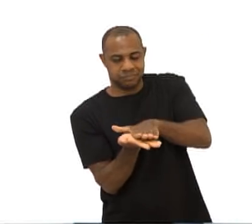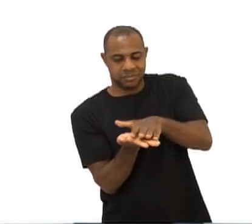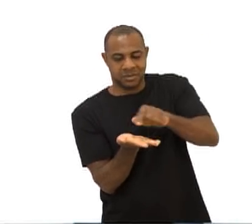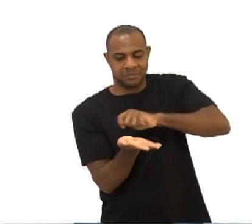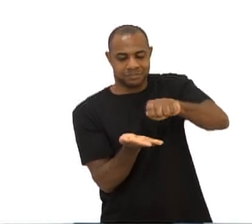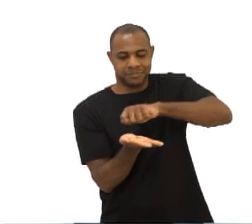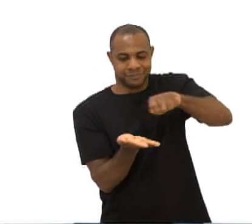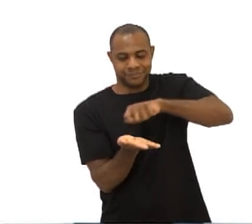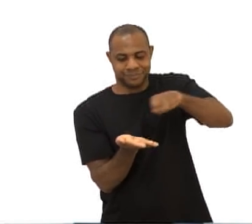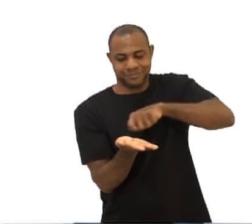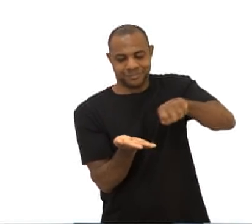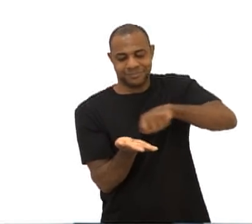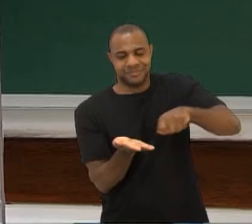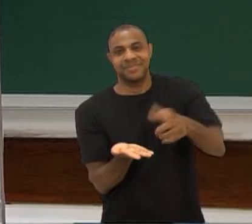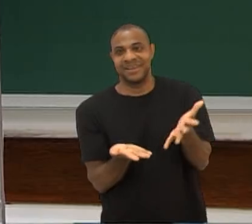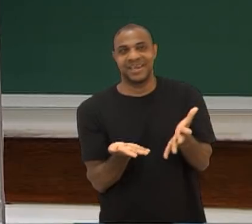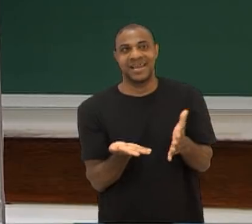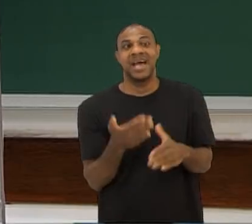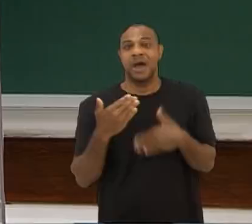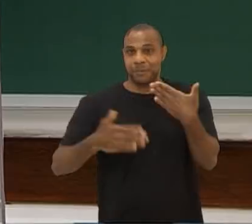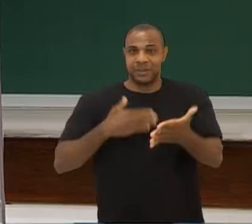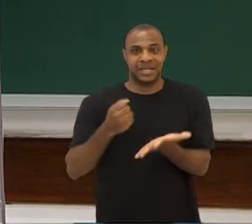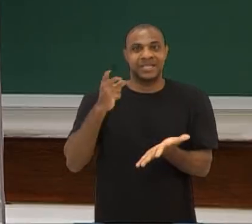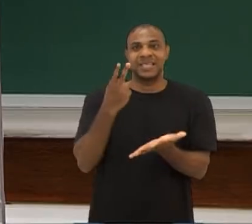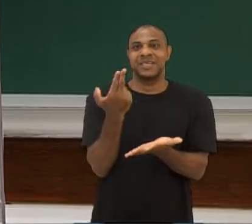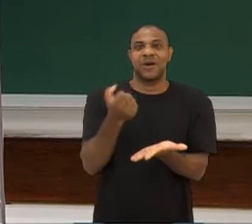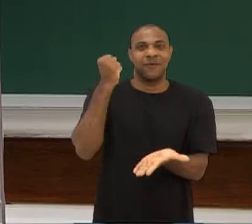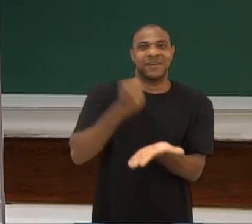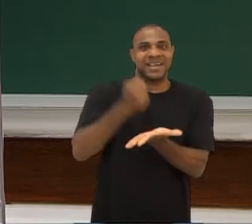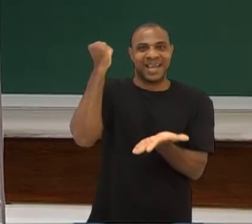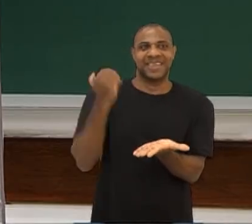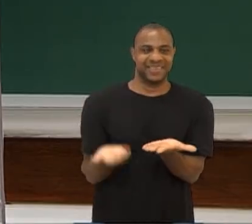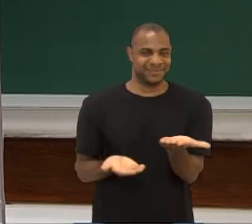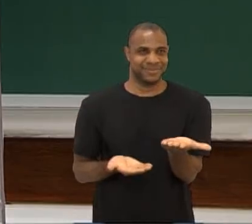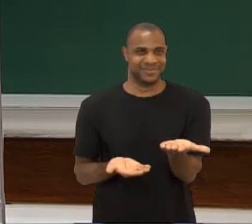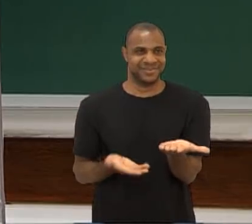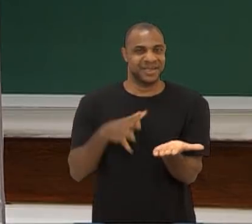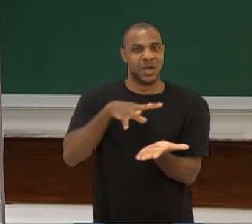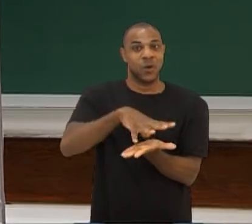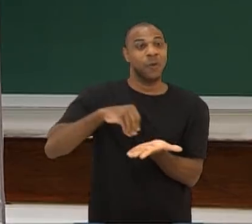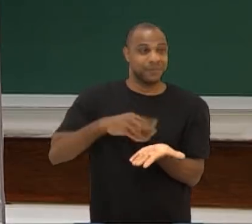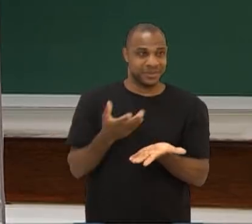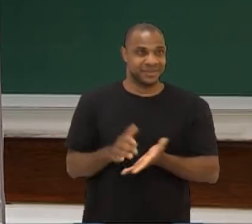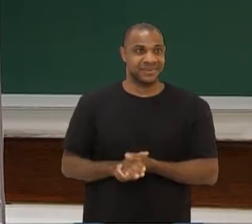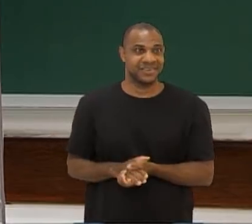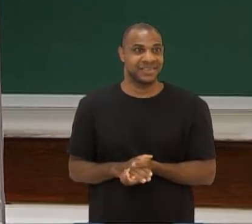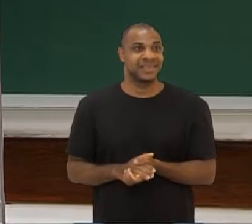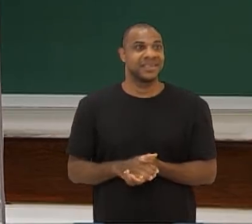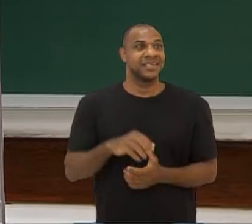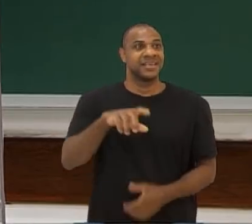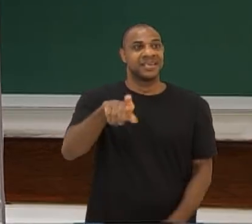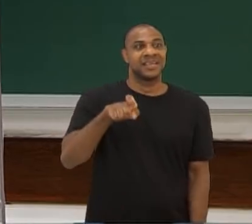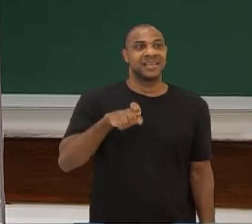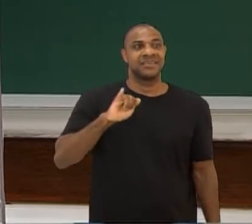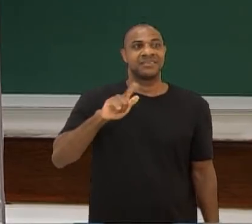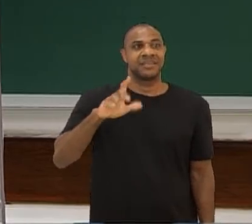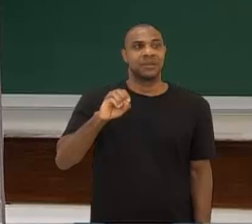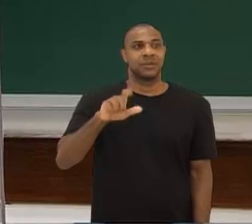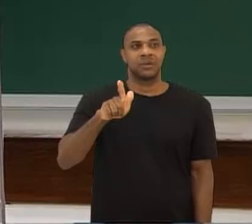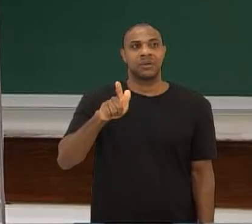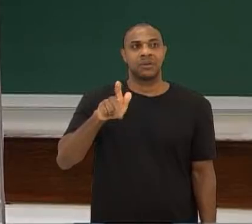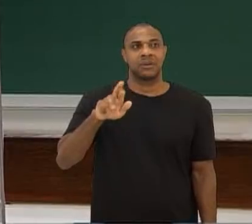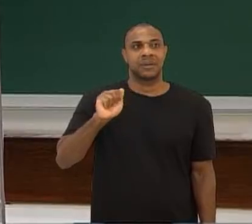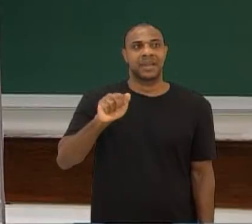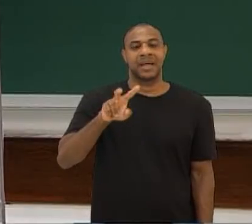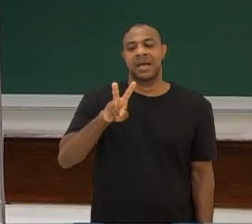muito parecido com um carimbo. Você conseguiu entender mais ou menos como é que é a xilogravura? A xilogravura é o desenho que vem